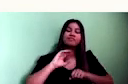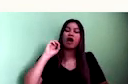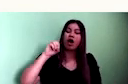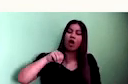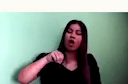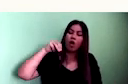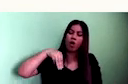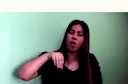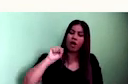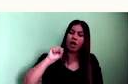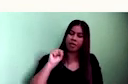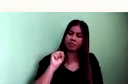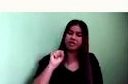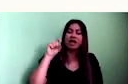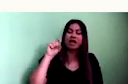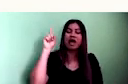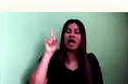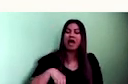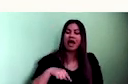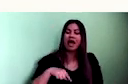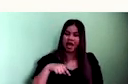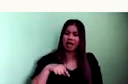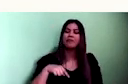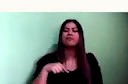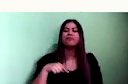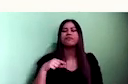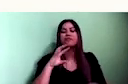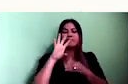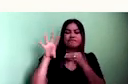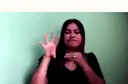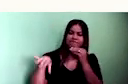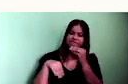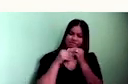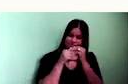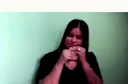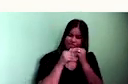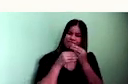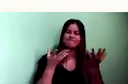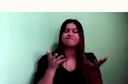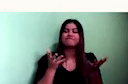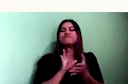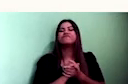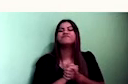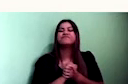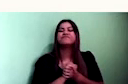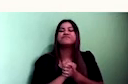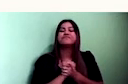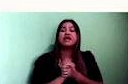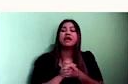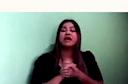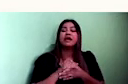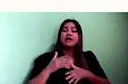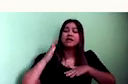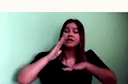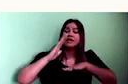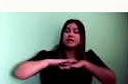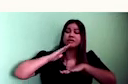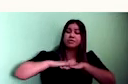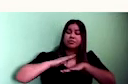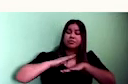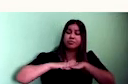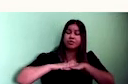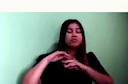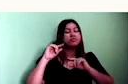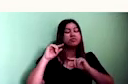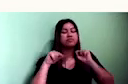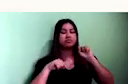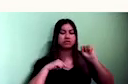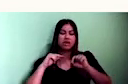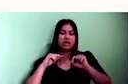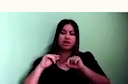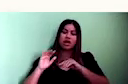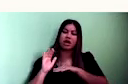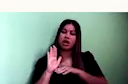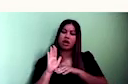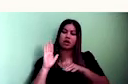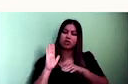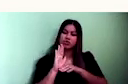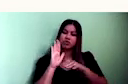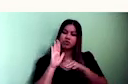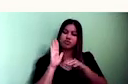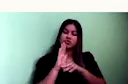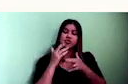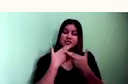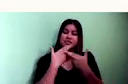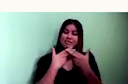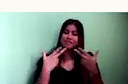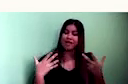como medicina tradicional complementar, né? Então, essas práticas, elas buscam estimular os mecanismos